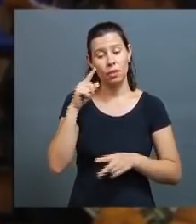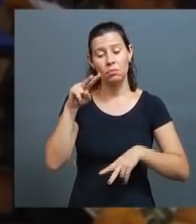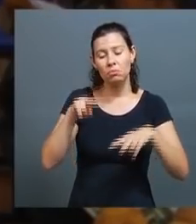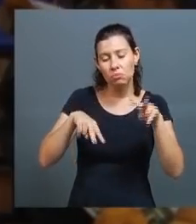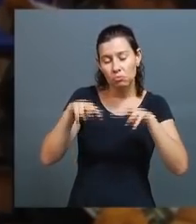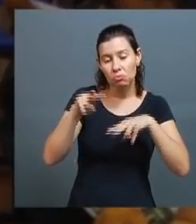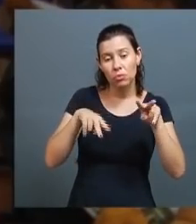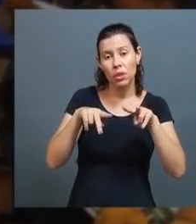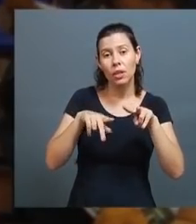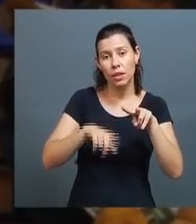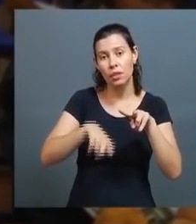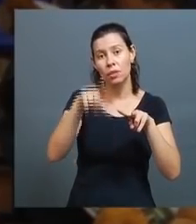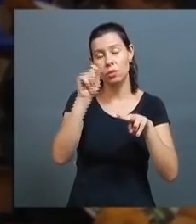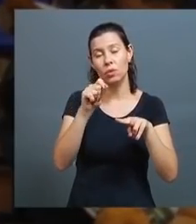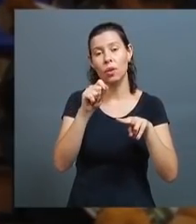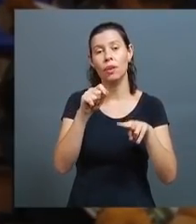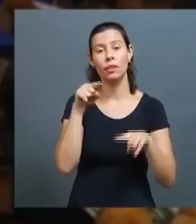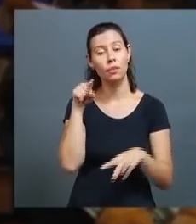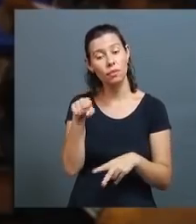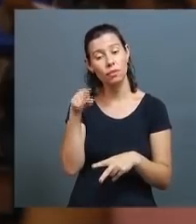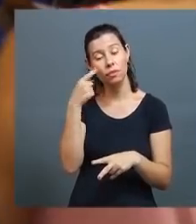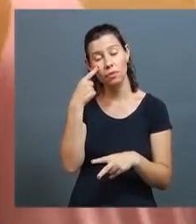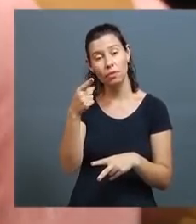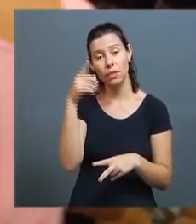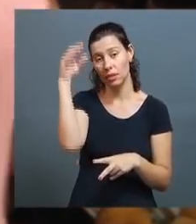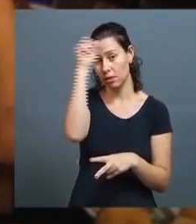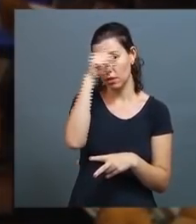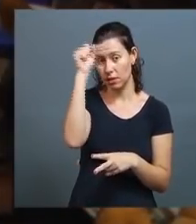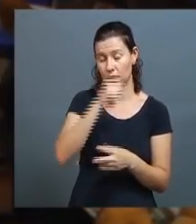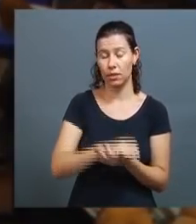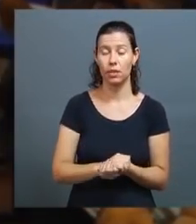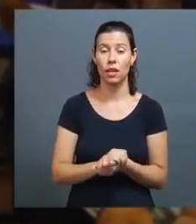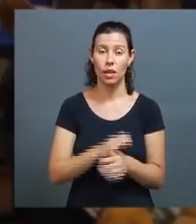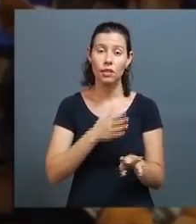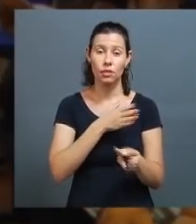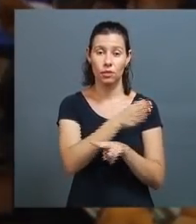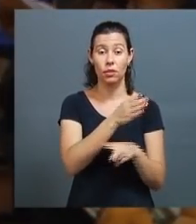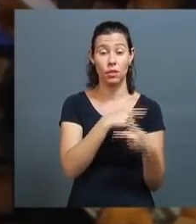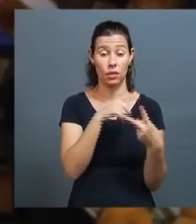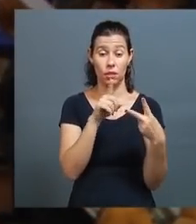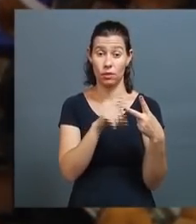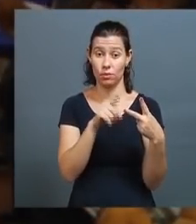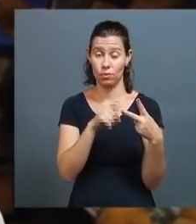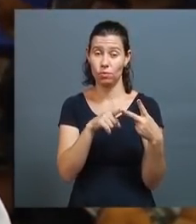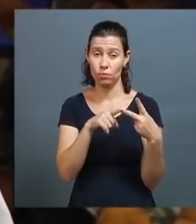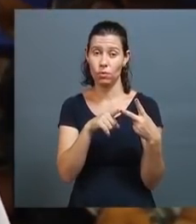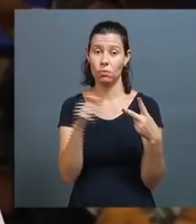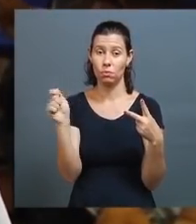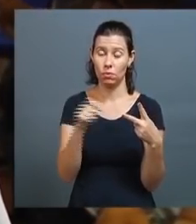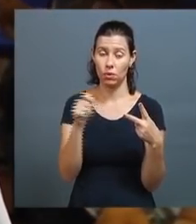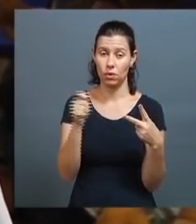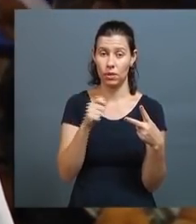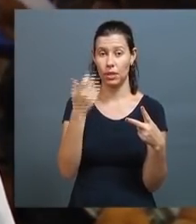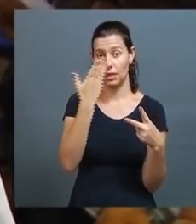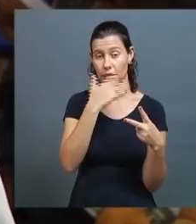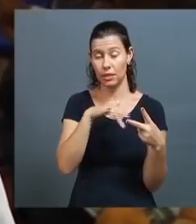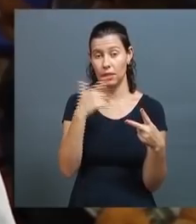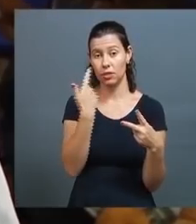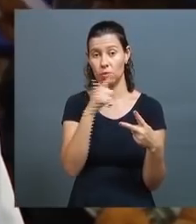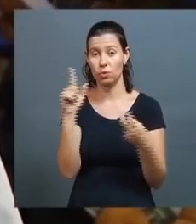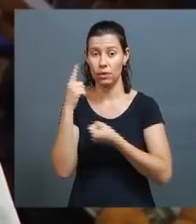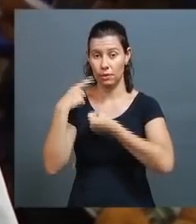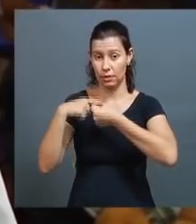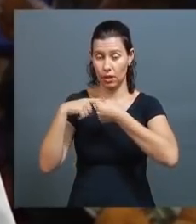são com dificuldade de aprendizado. E aí elas chegam para a gente por essa via. A outra via é a via das crianças que são da